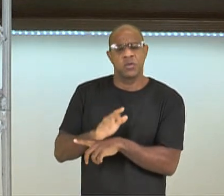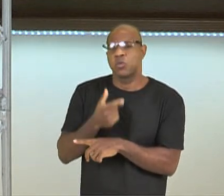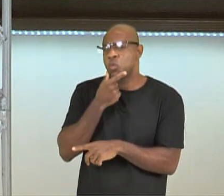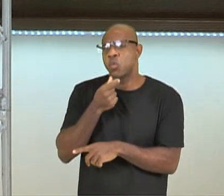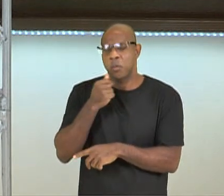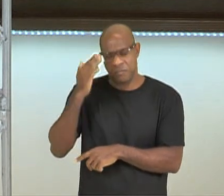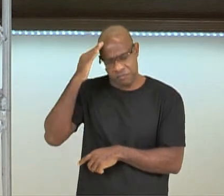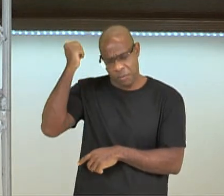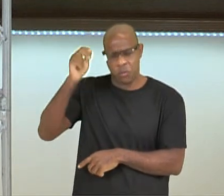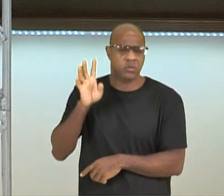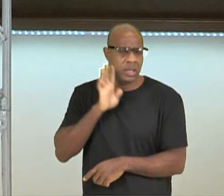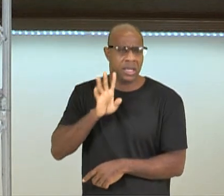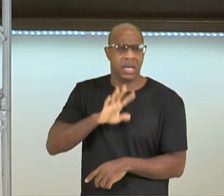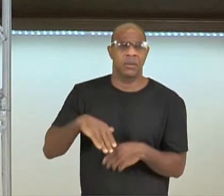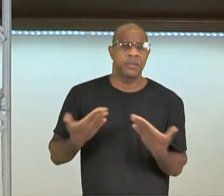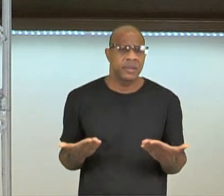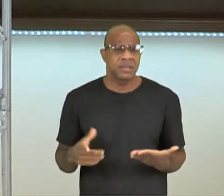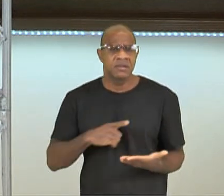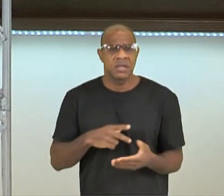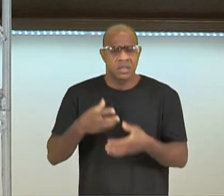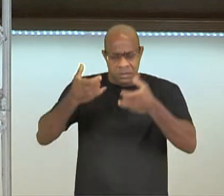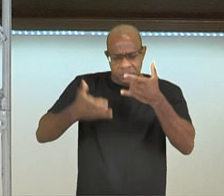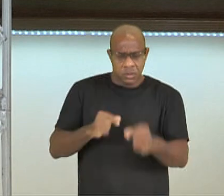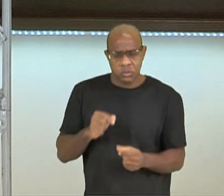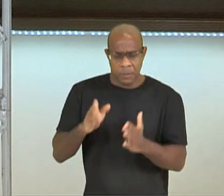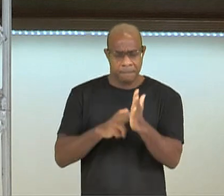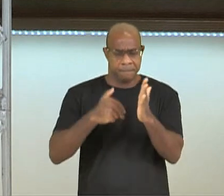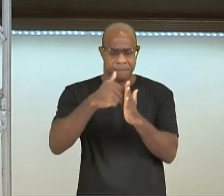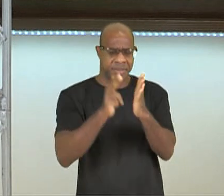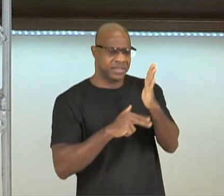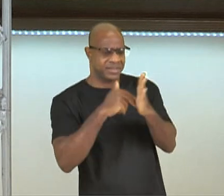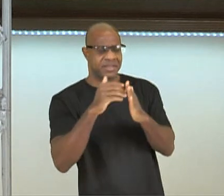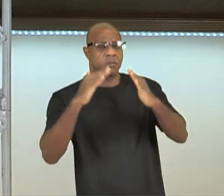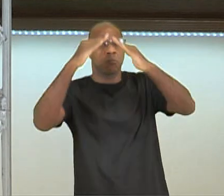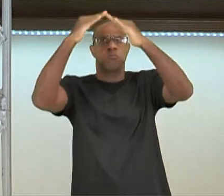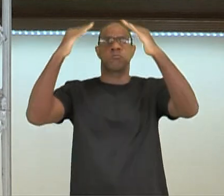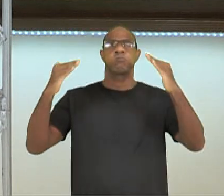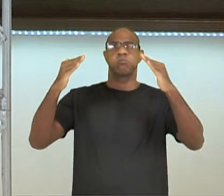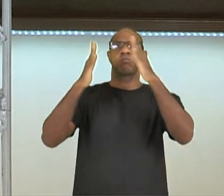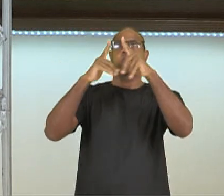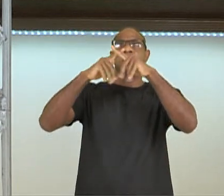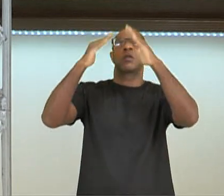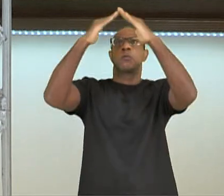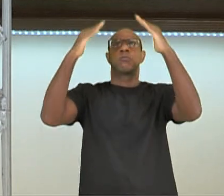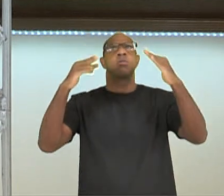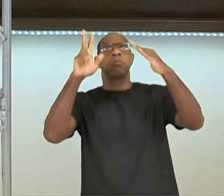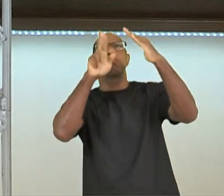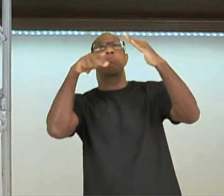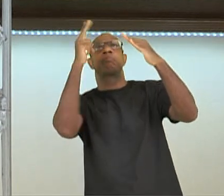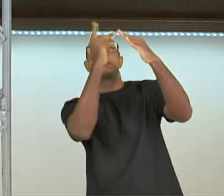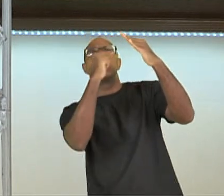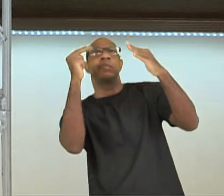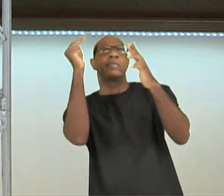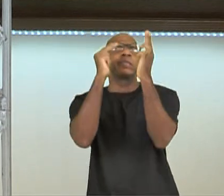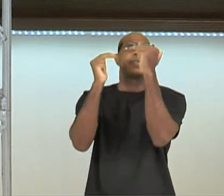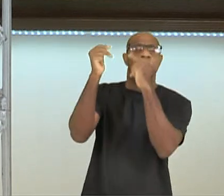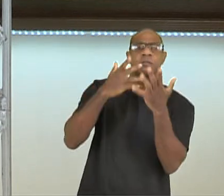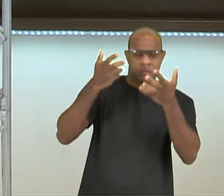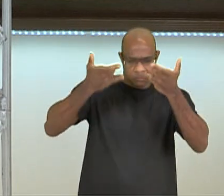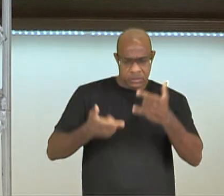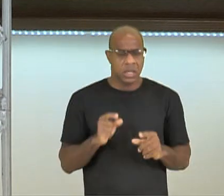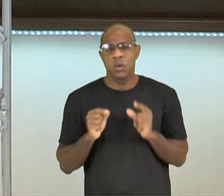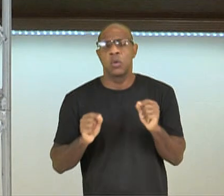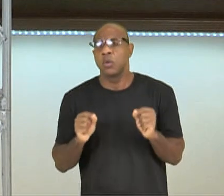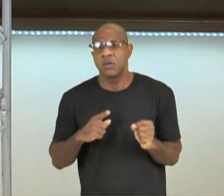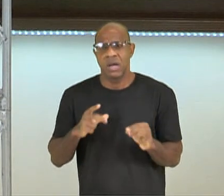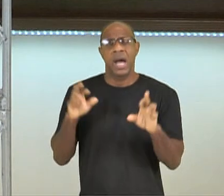chamado Agonia e Êxtase, que ele vai retratar a pintura do teto da Capela Sistina e vai trabalhar